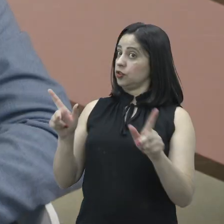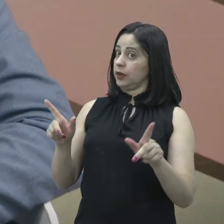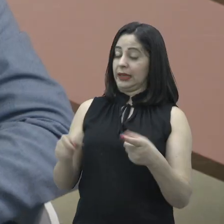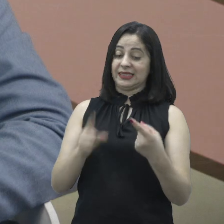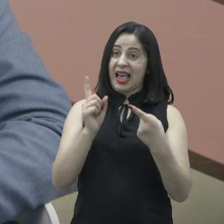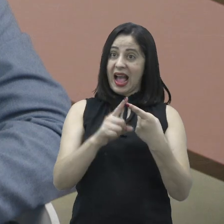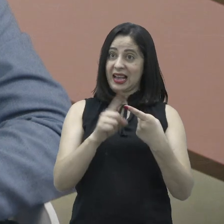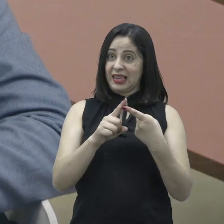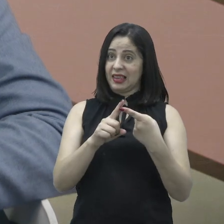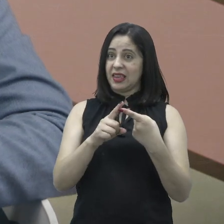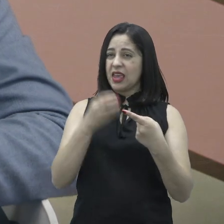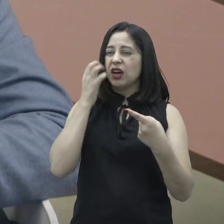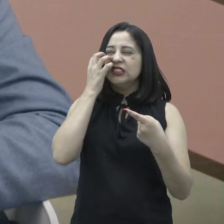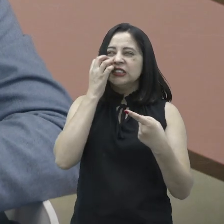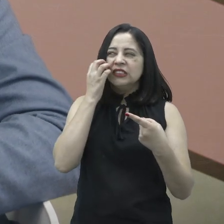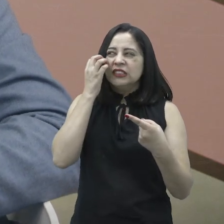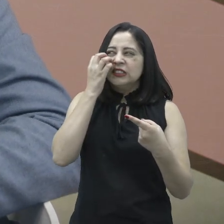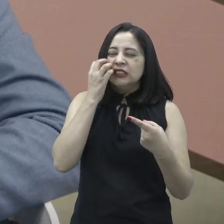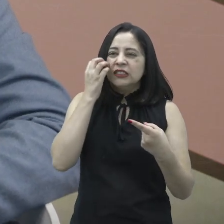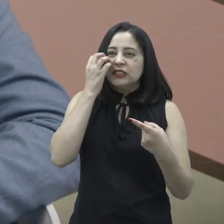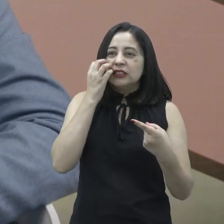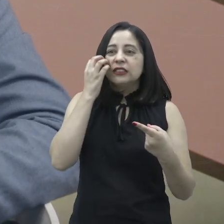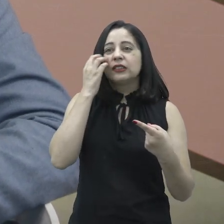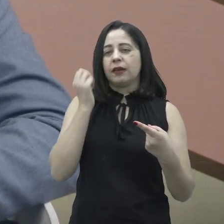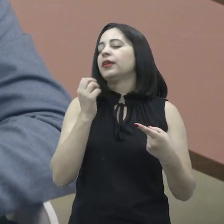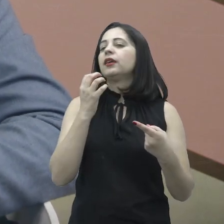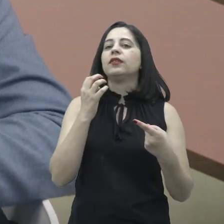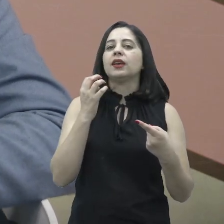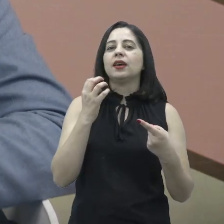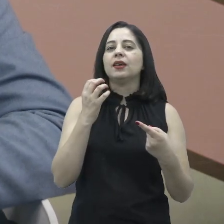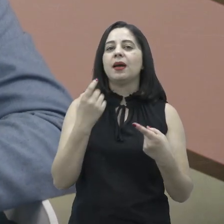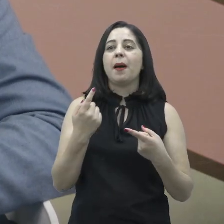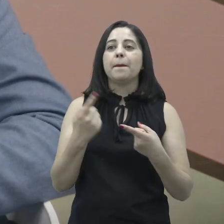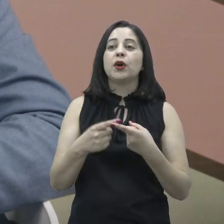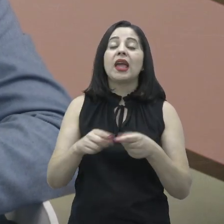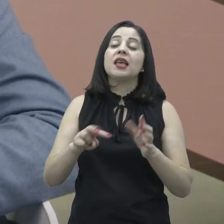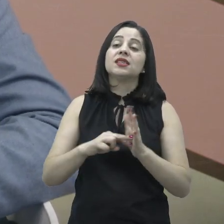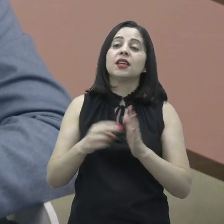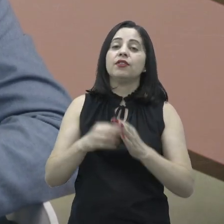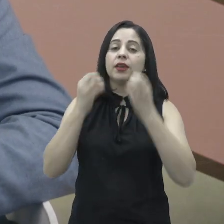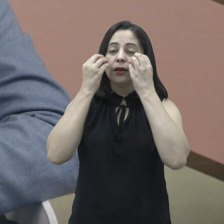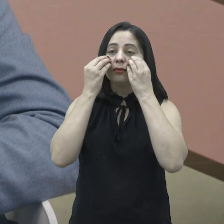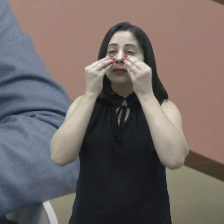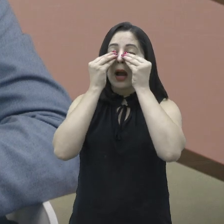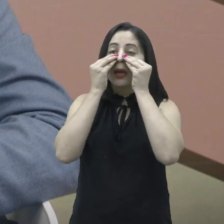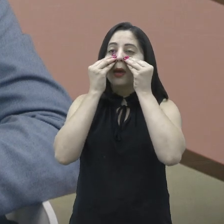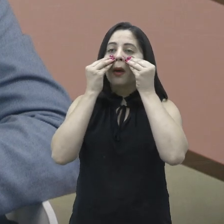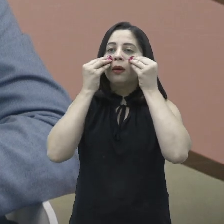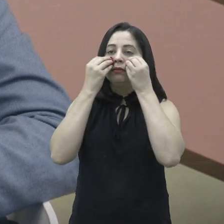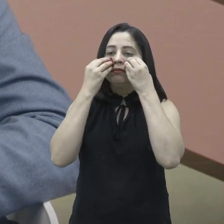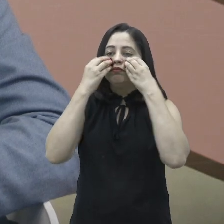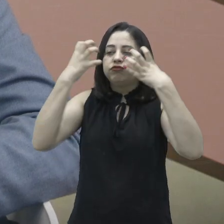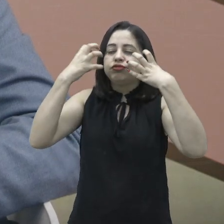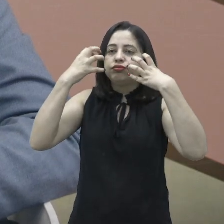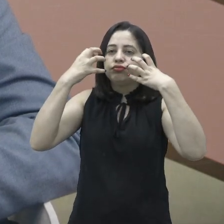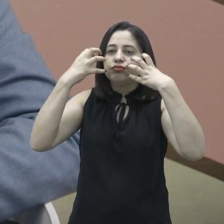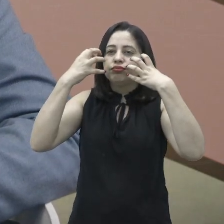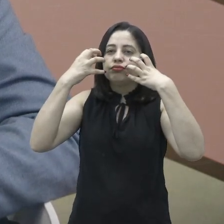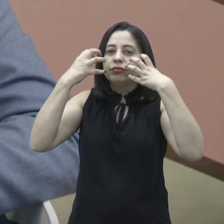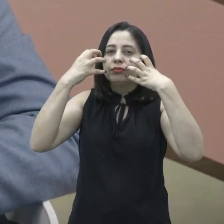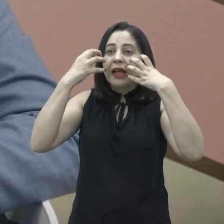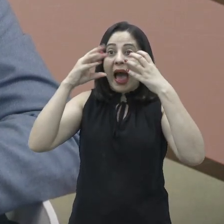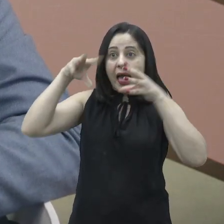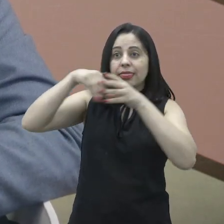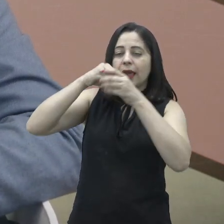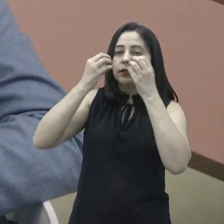rinite, ela na verdade é um espectro clínico, né? Então, ela significa inflamação da região do nariz, ali das vias aéreas superiores. Assim